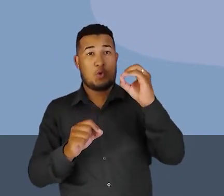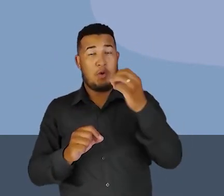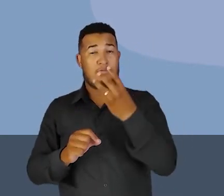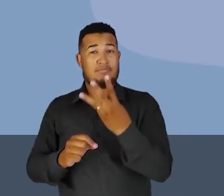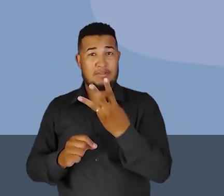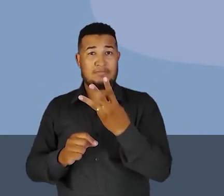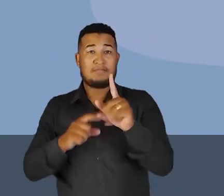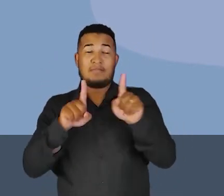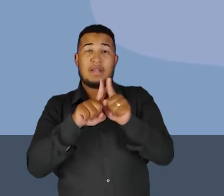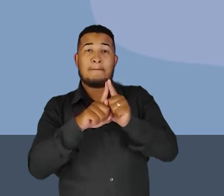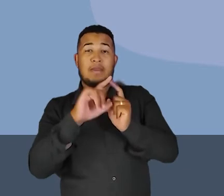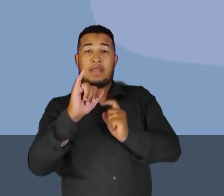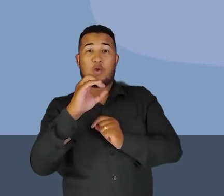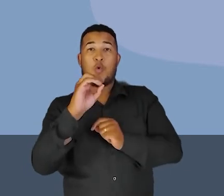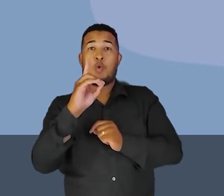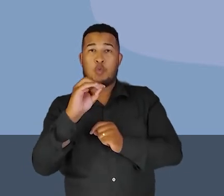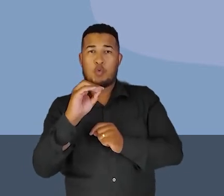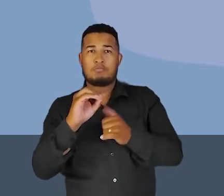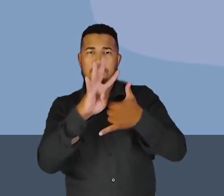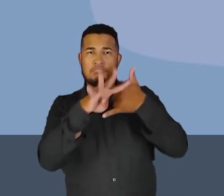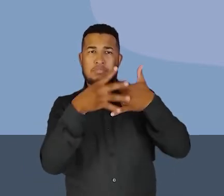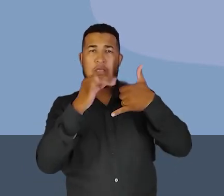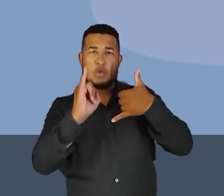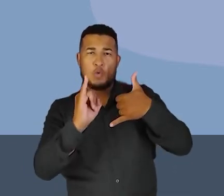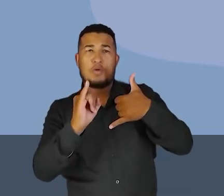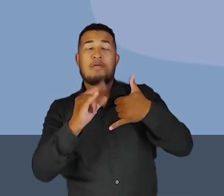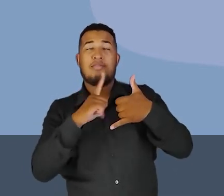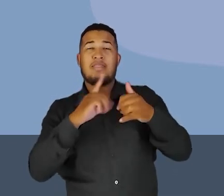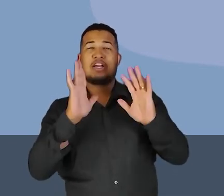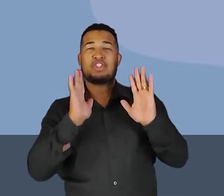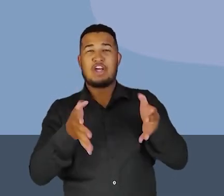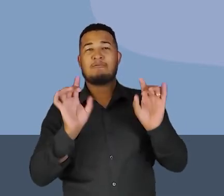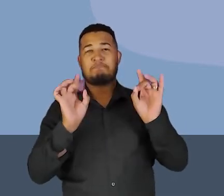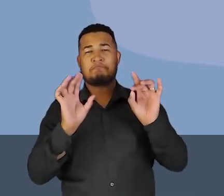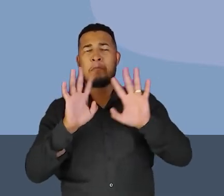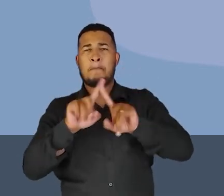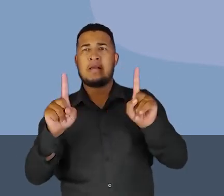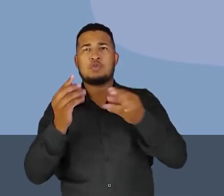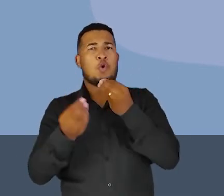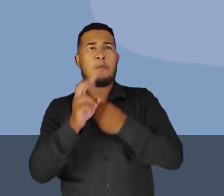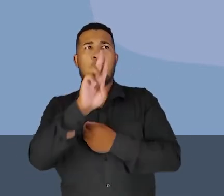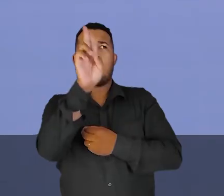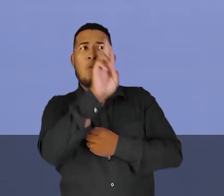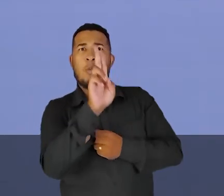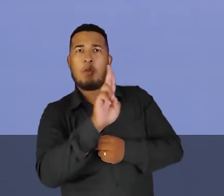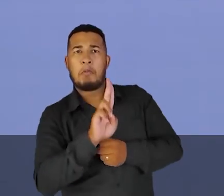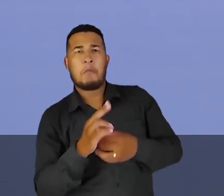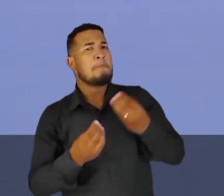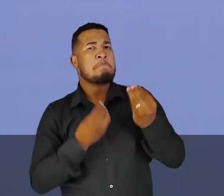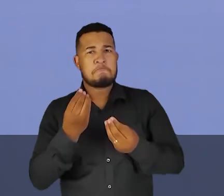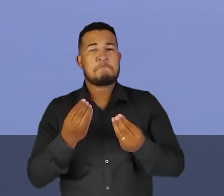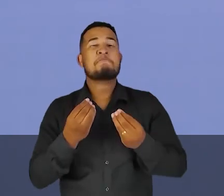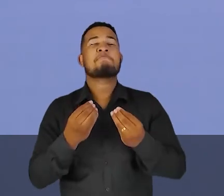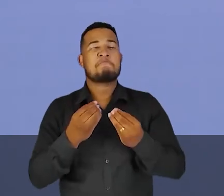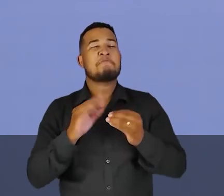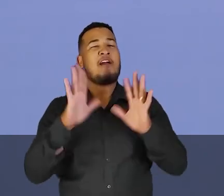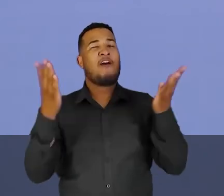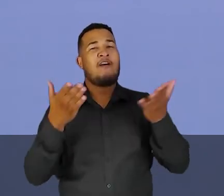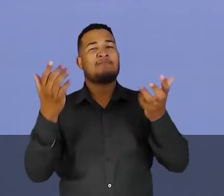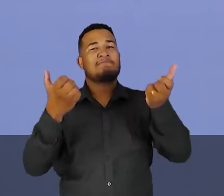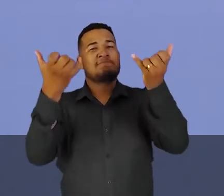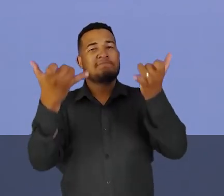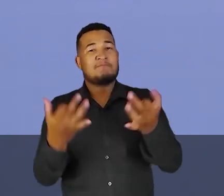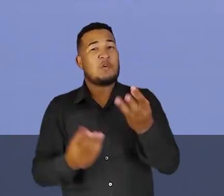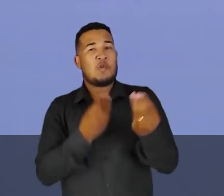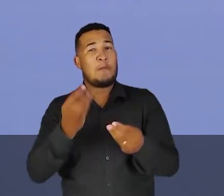e o iodo I2O7. Aí vem a pergunta, como é que eles recebem nome, Luciana? Então, vamos lá dar uma olhadinha, como